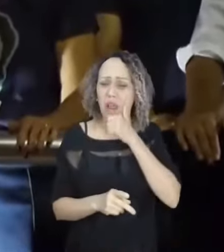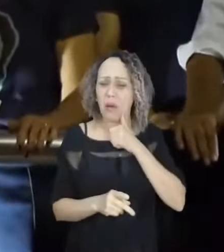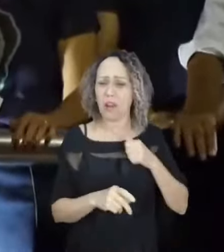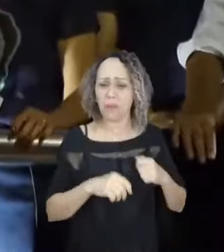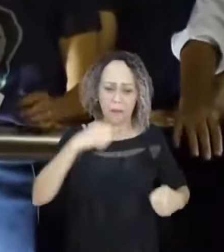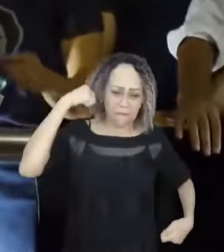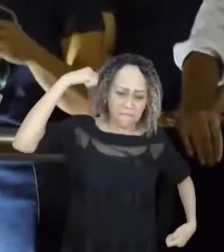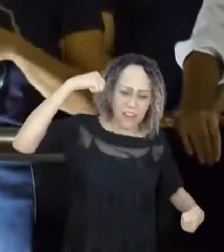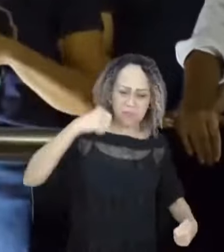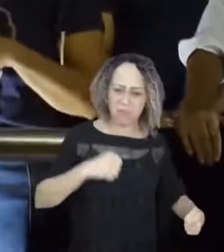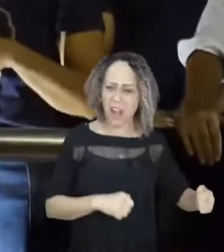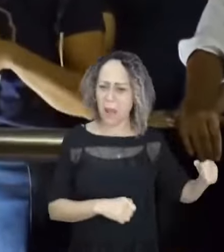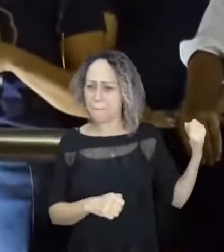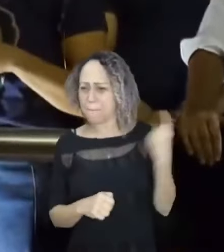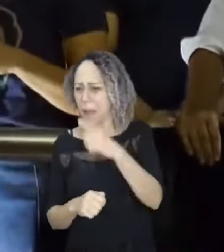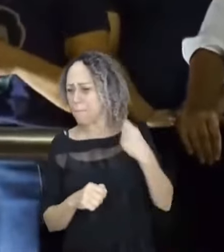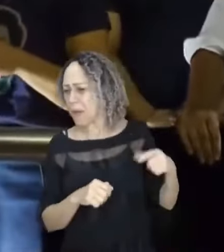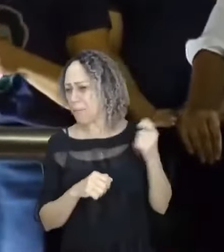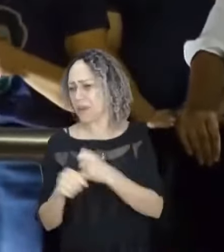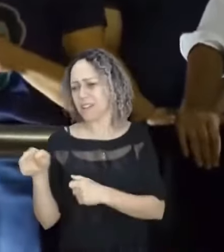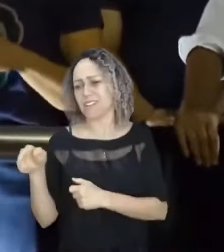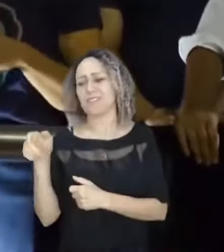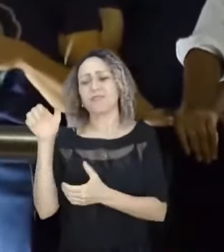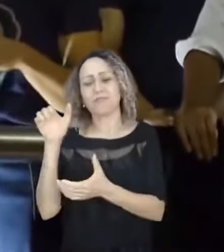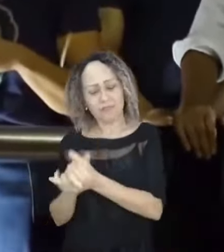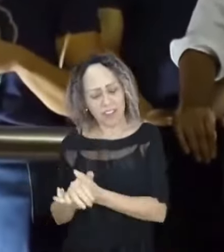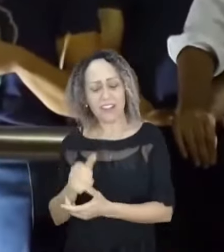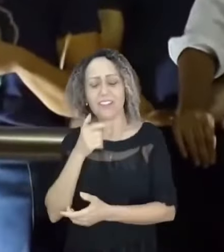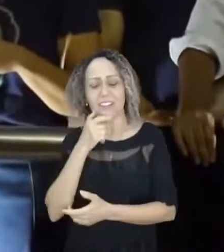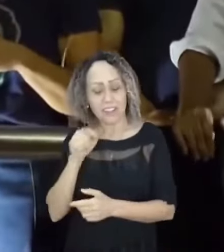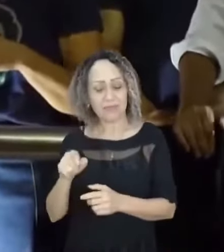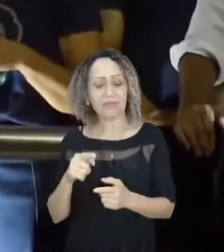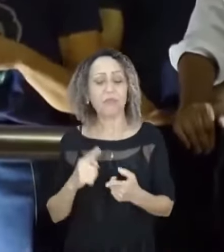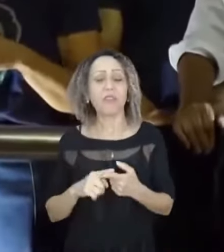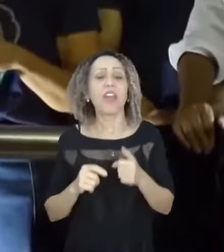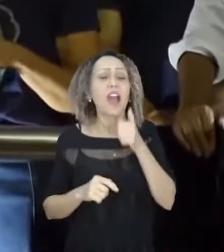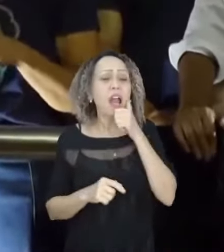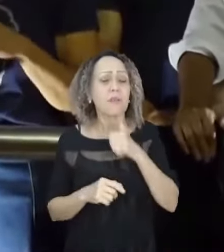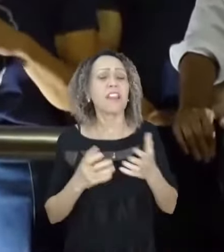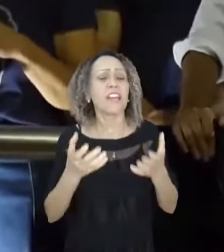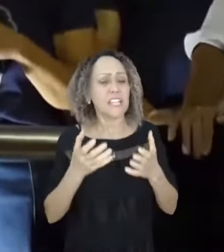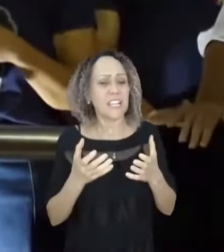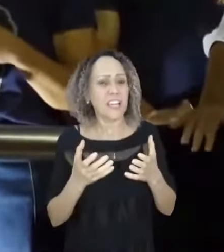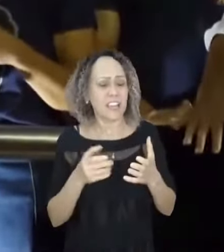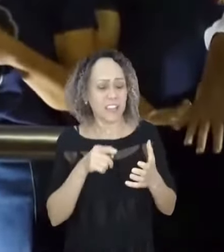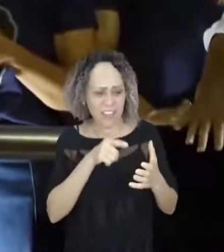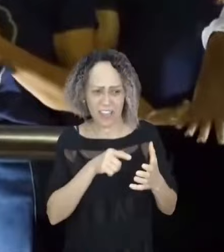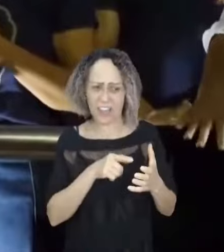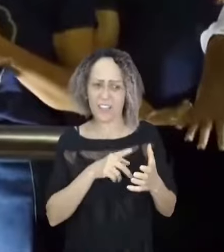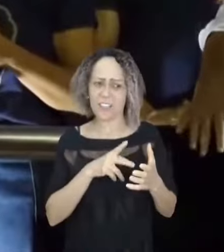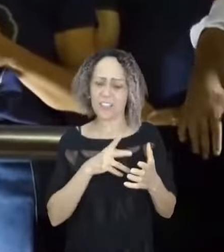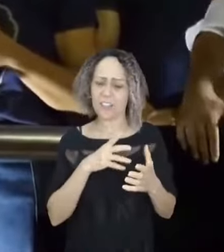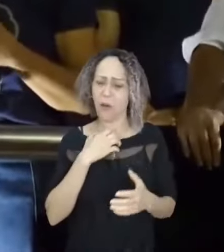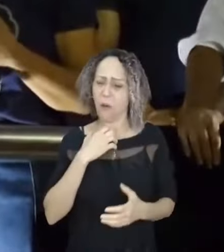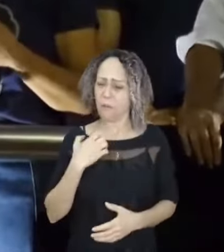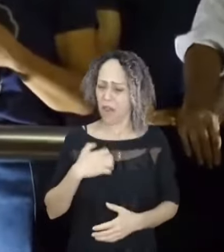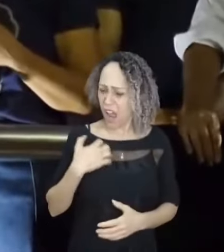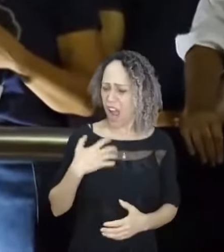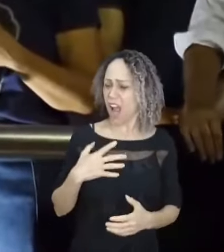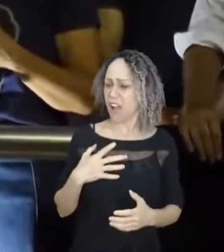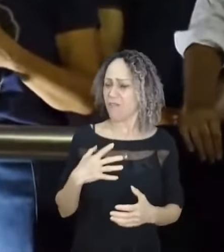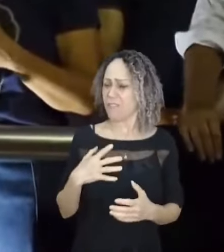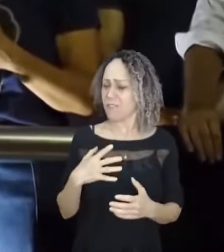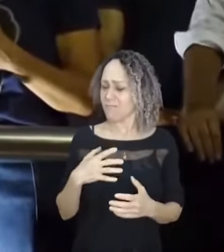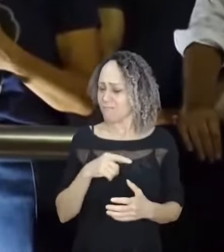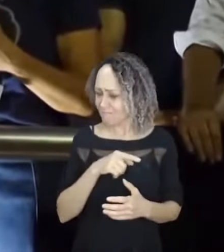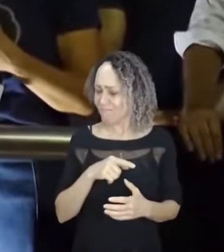Não, porque as mulheres, quando elas querem, as mulheres, quando querem, elas são briguentas, gente. Eu